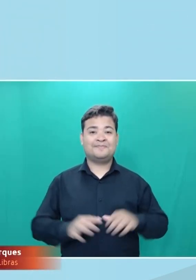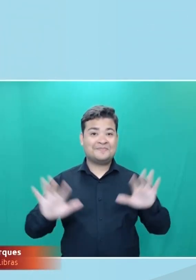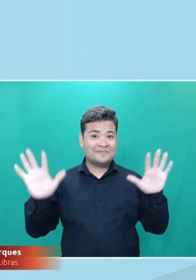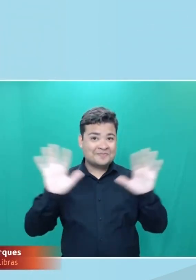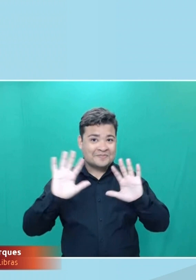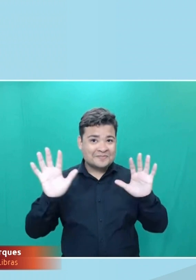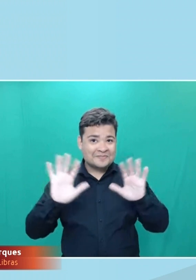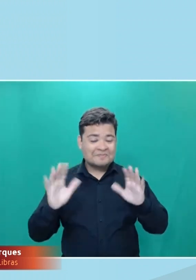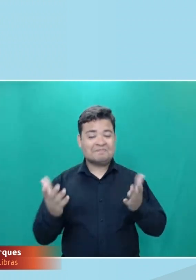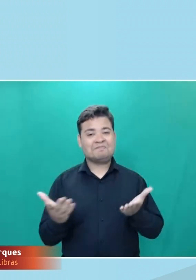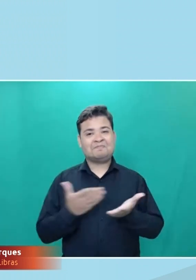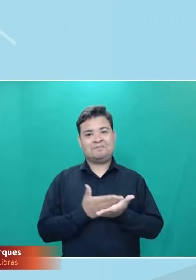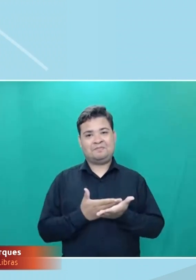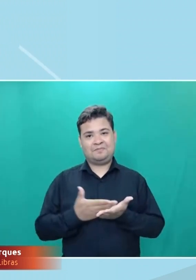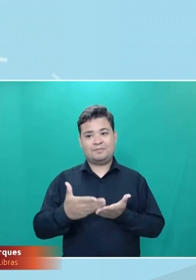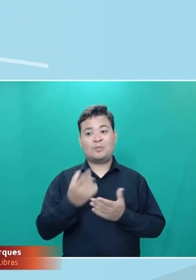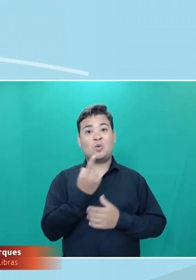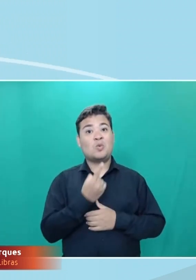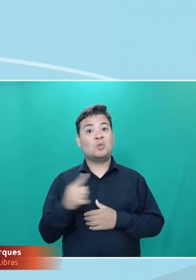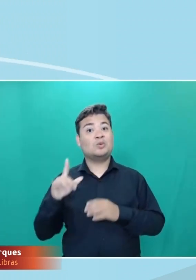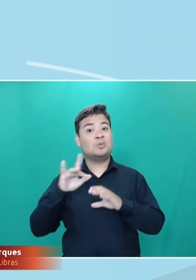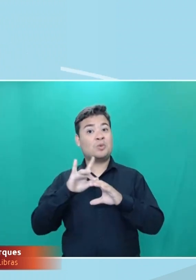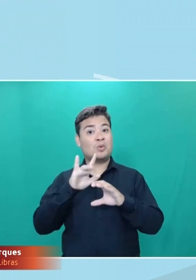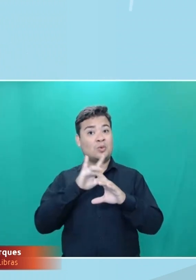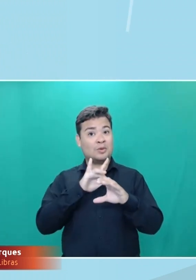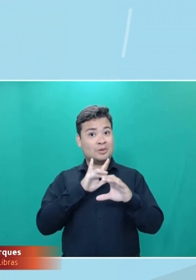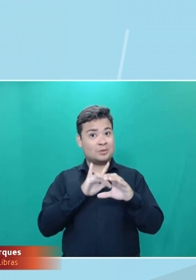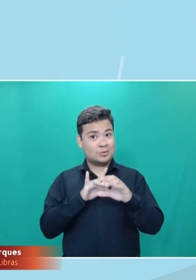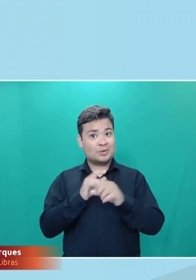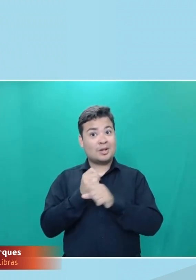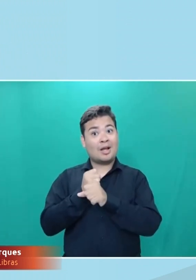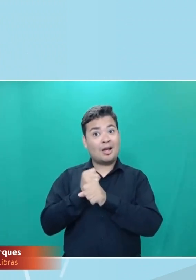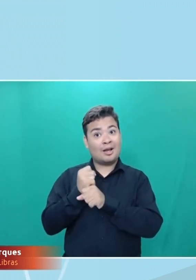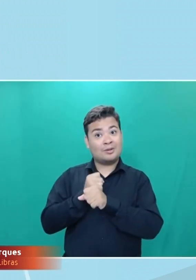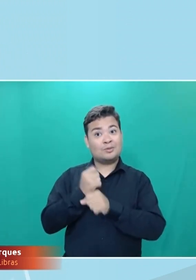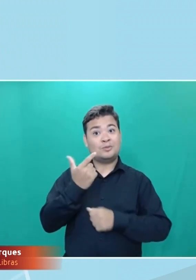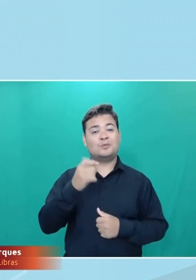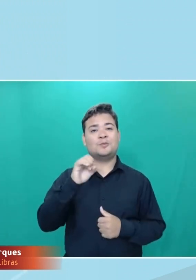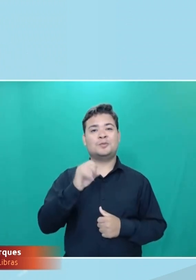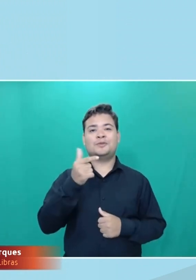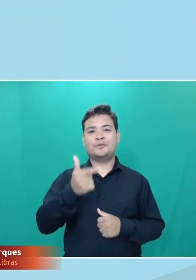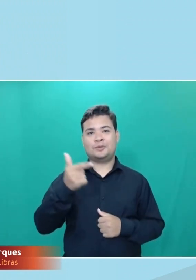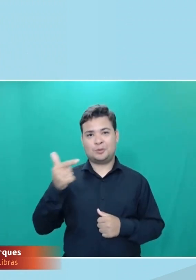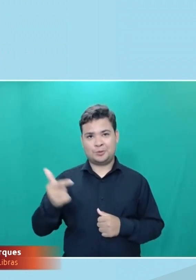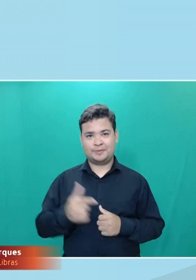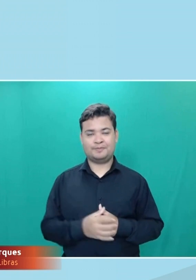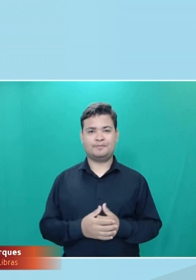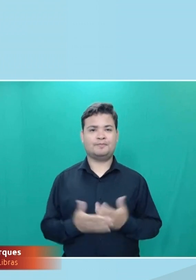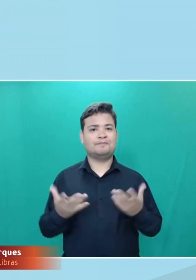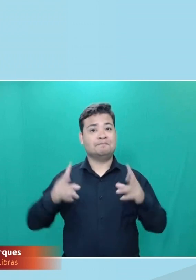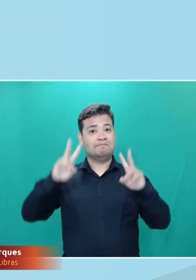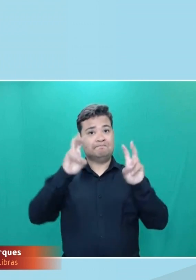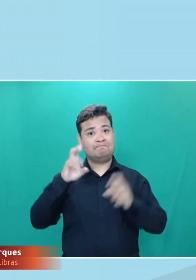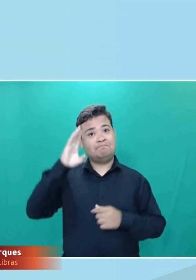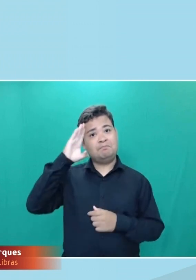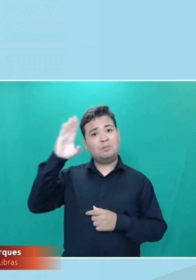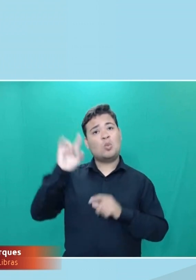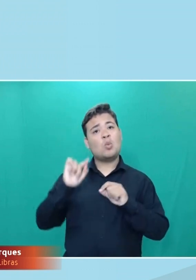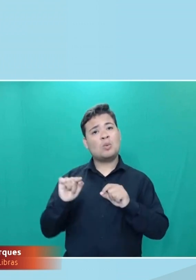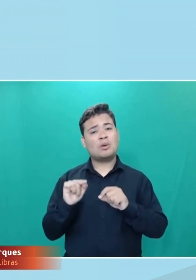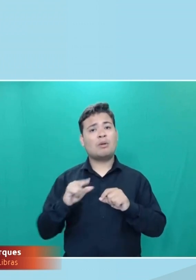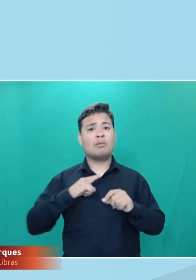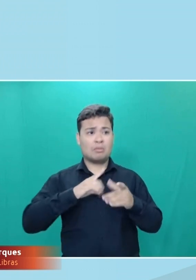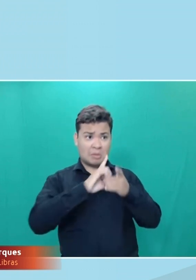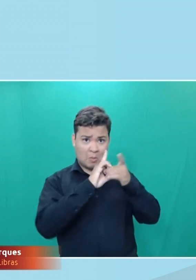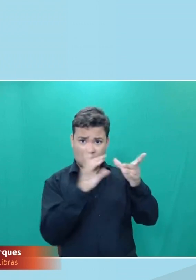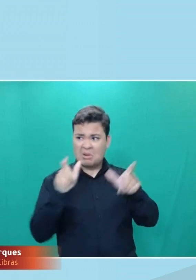Olá, está começando o último Conexões de 2022. Nosso principal tema hoje são os atos